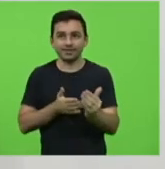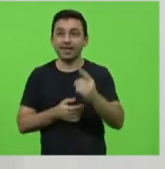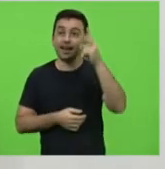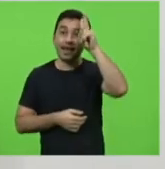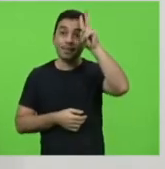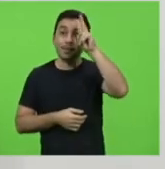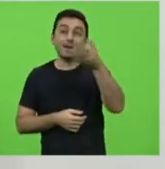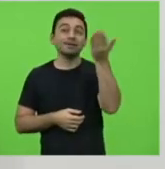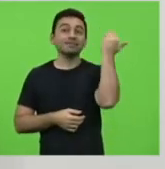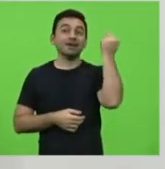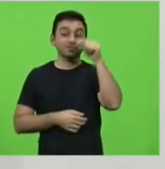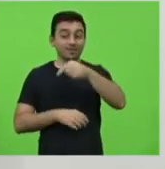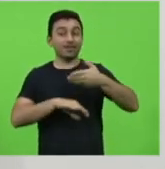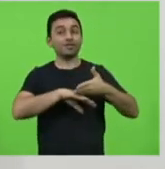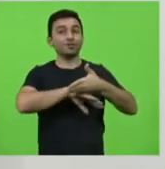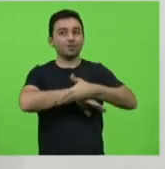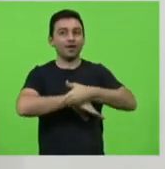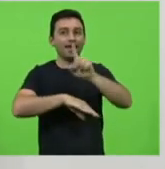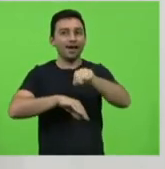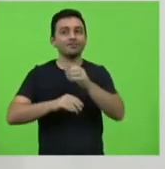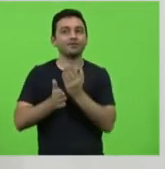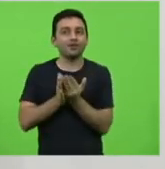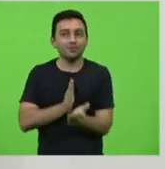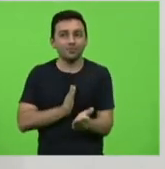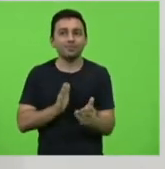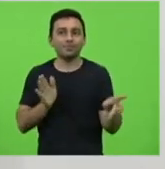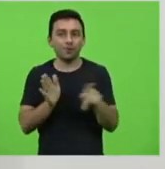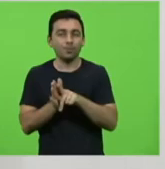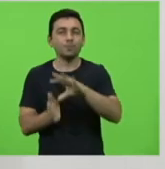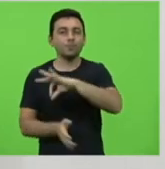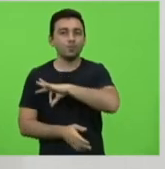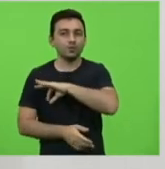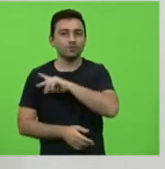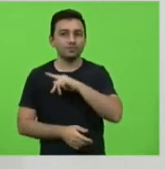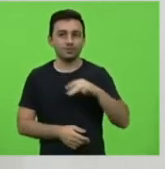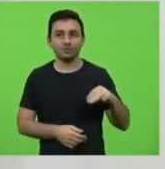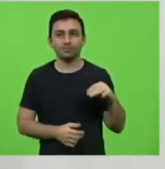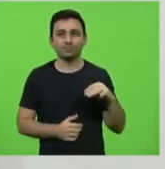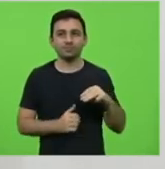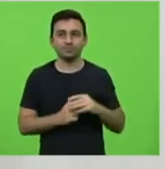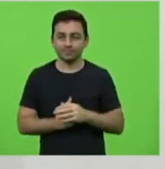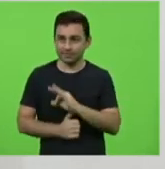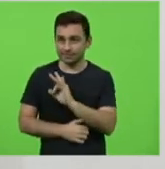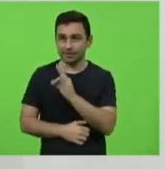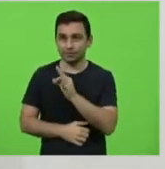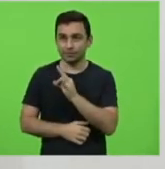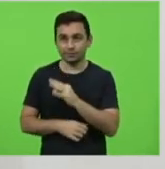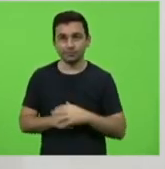quando ele entrou como remanescente na Polícia Militar também, né, Coronel Dionei?